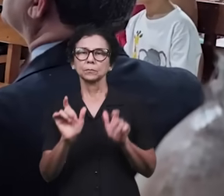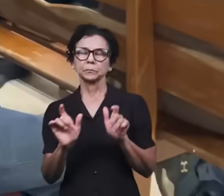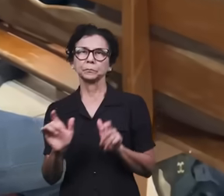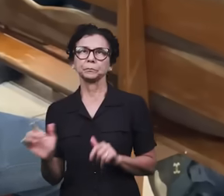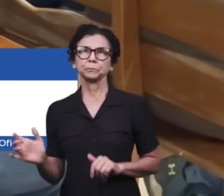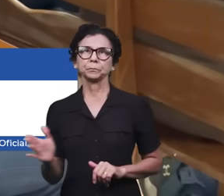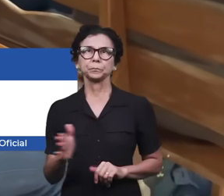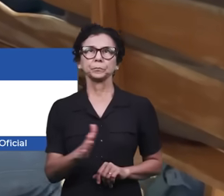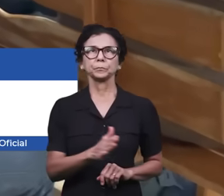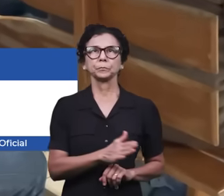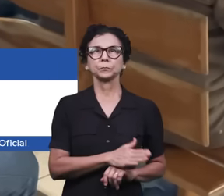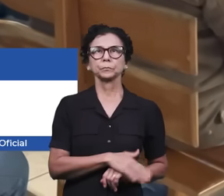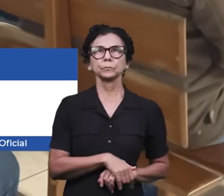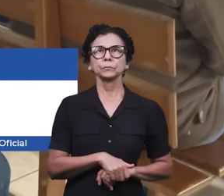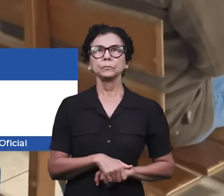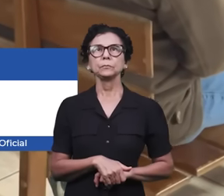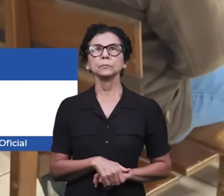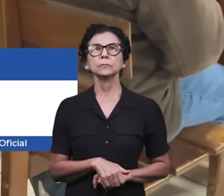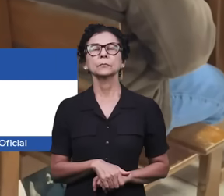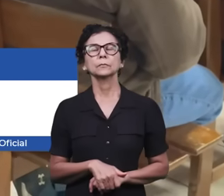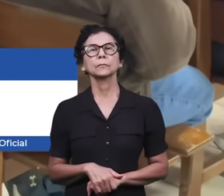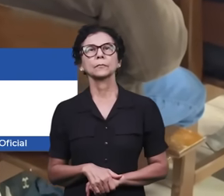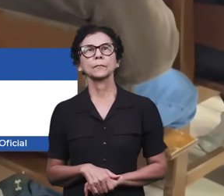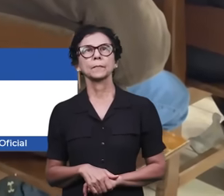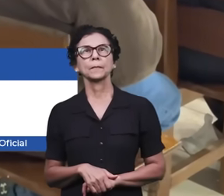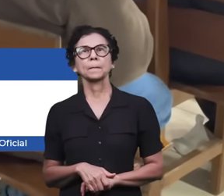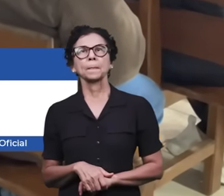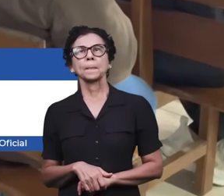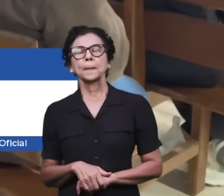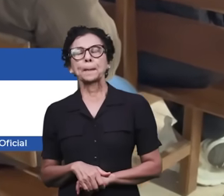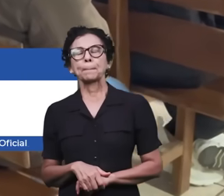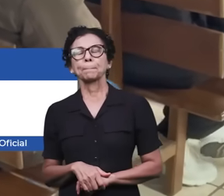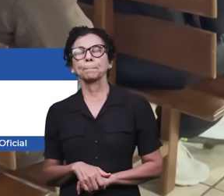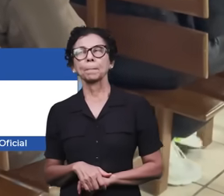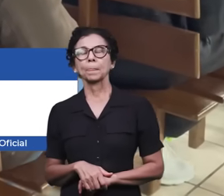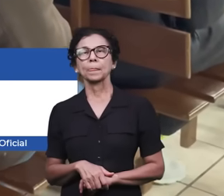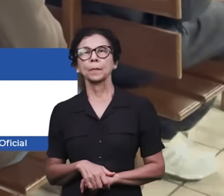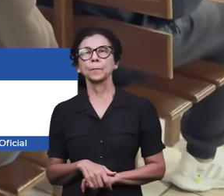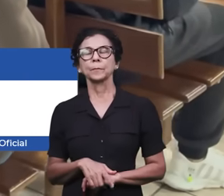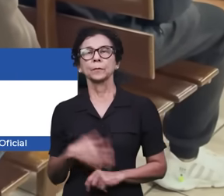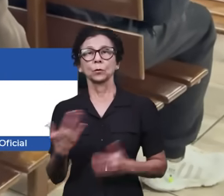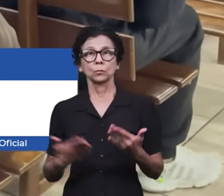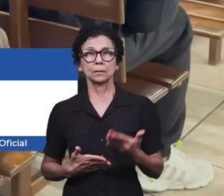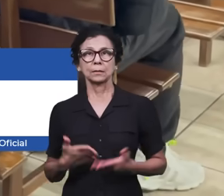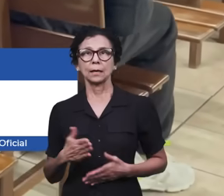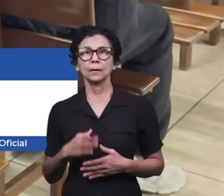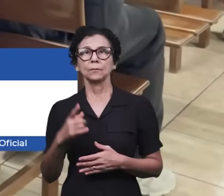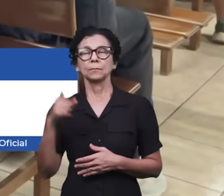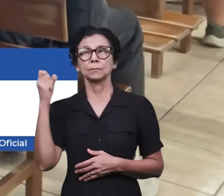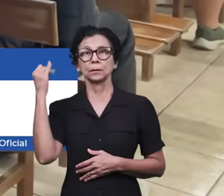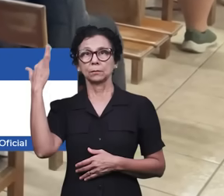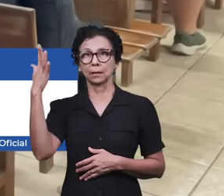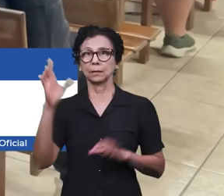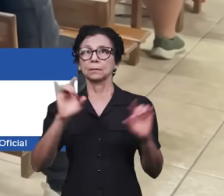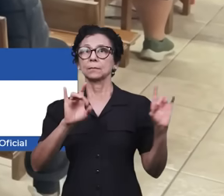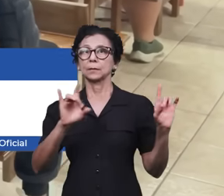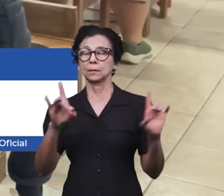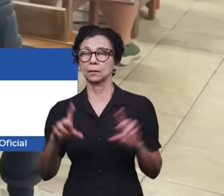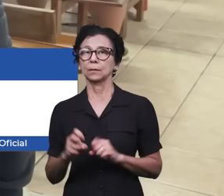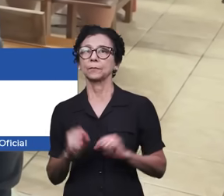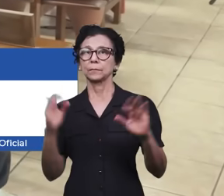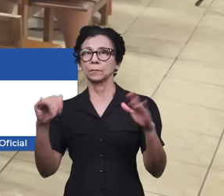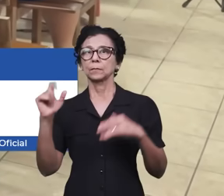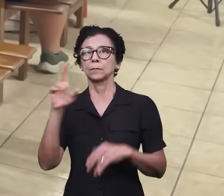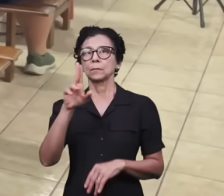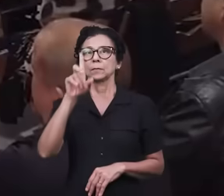presentes. Os irmãos da Igreja da Palhoça se colocaram aos pés do Senhor em uma madrugada especial, glorificando e